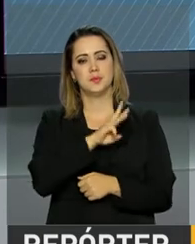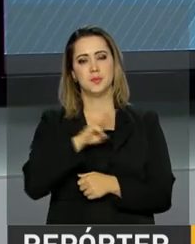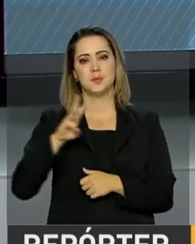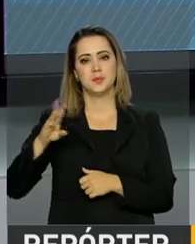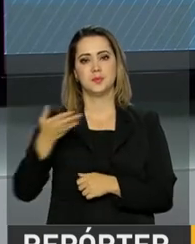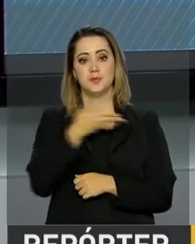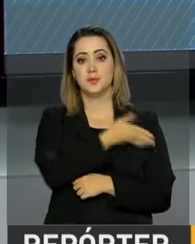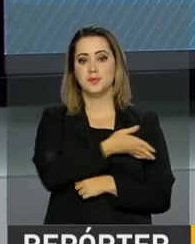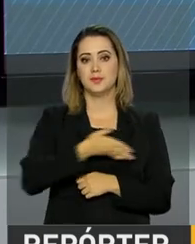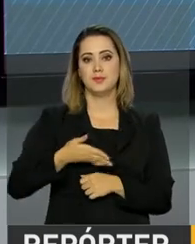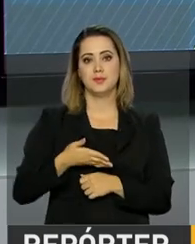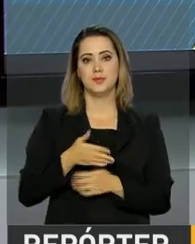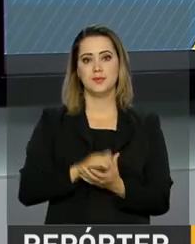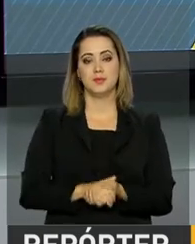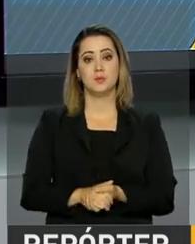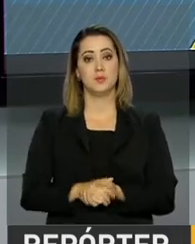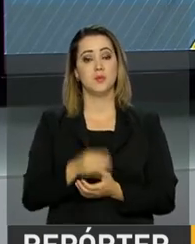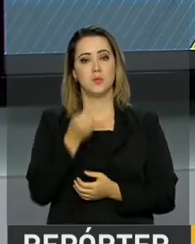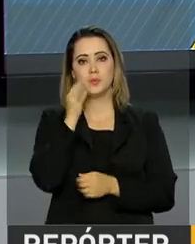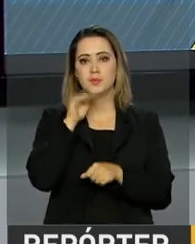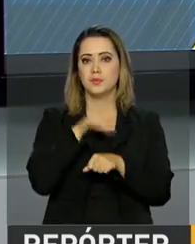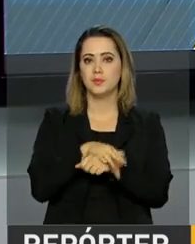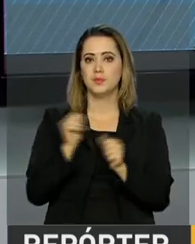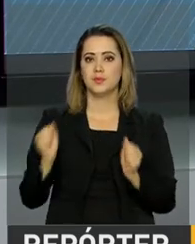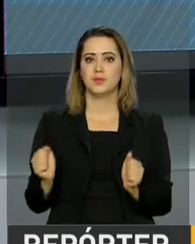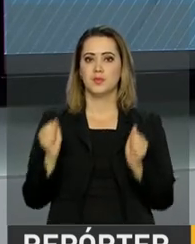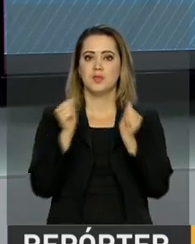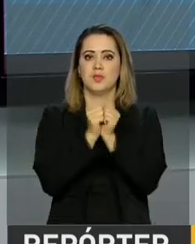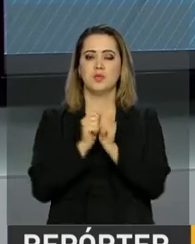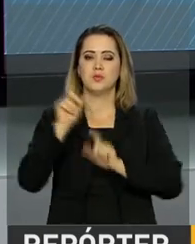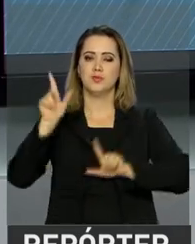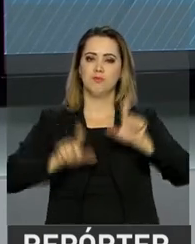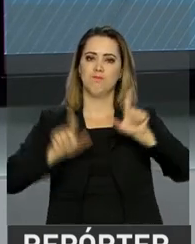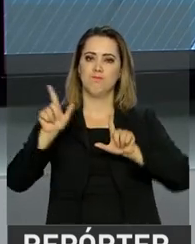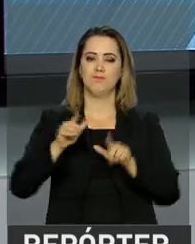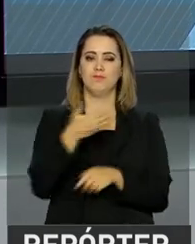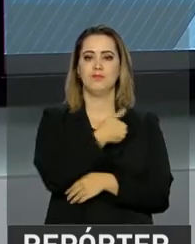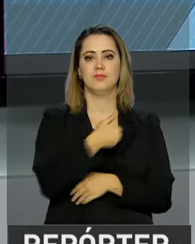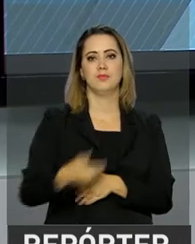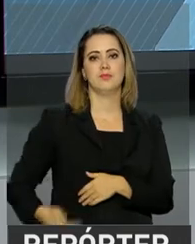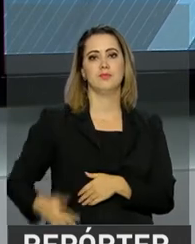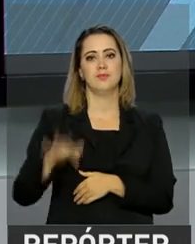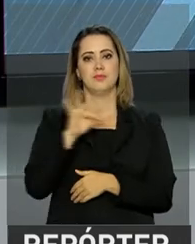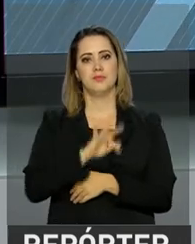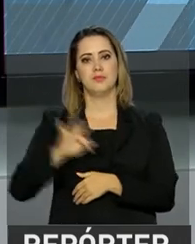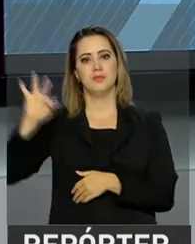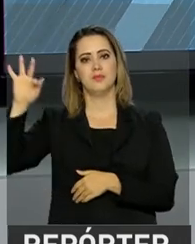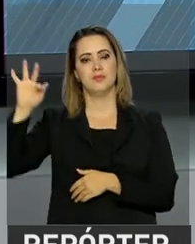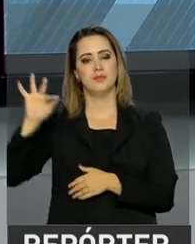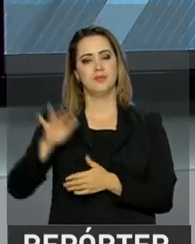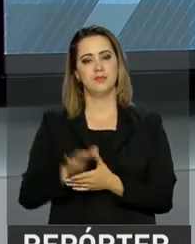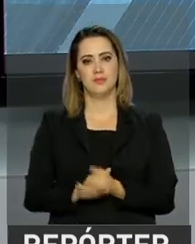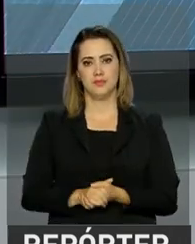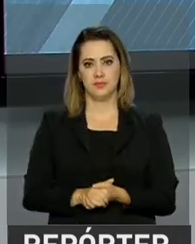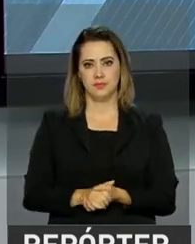programação está disponível na internet. Uma boa noite para você e continue com a gente aqui na NBR,